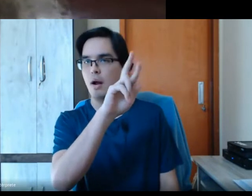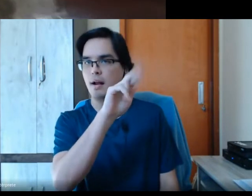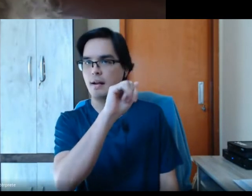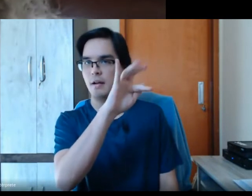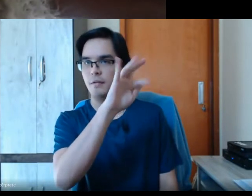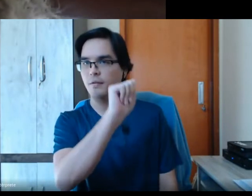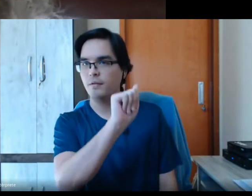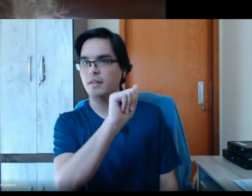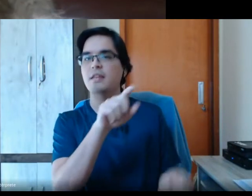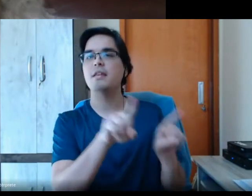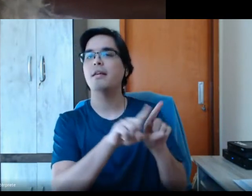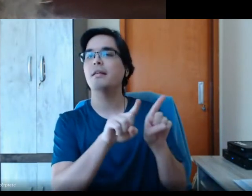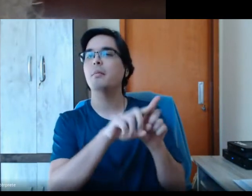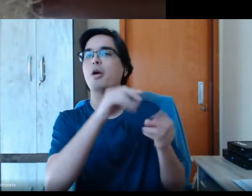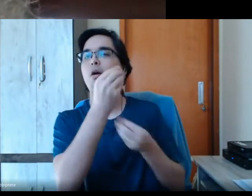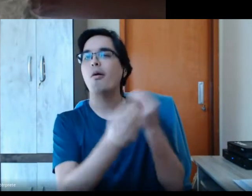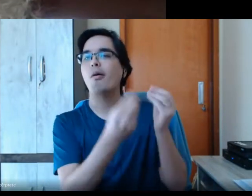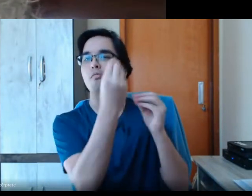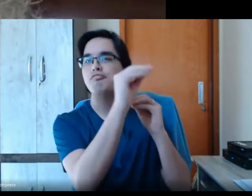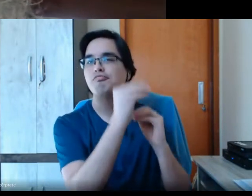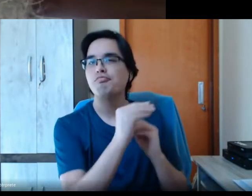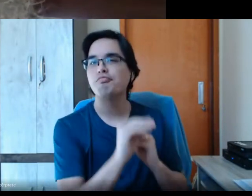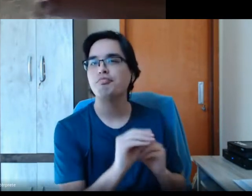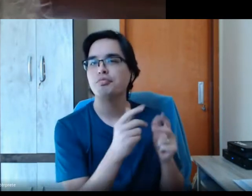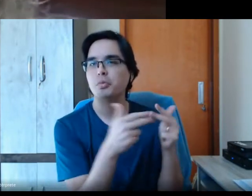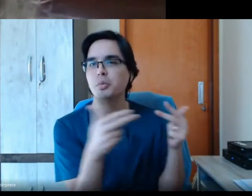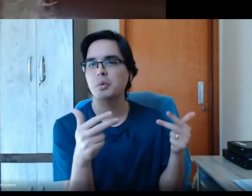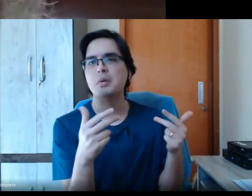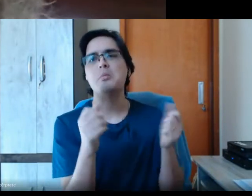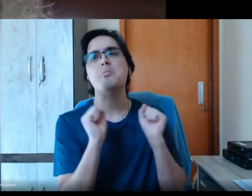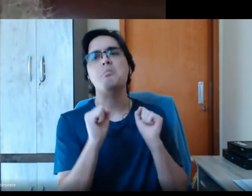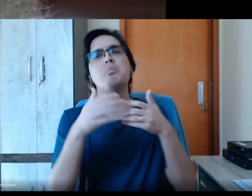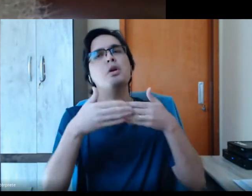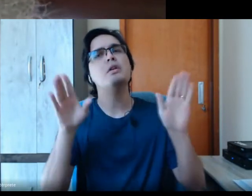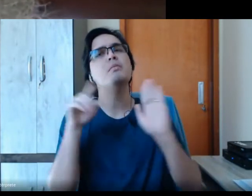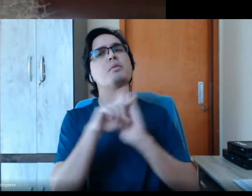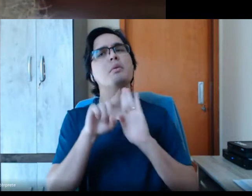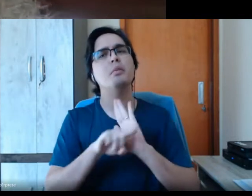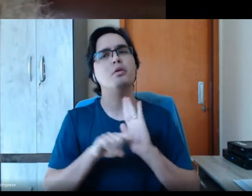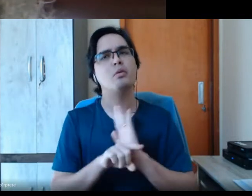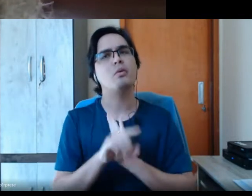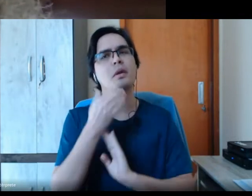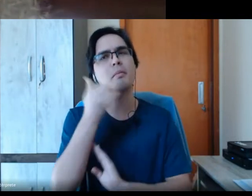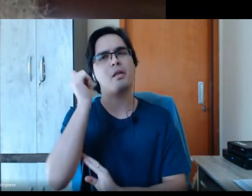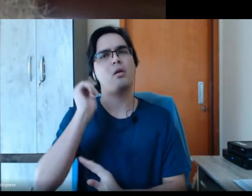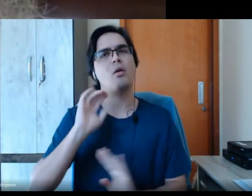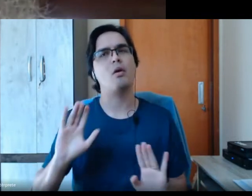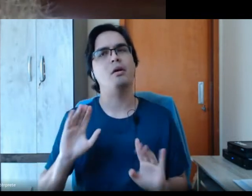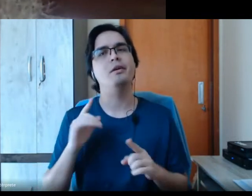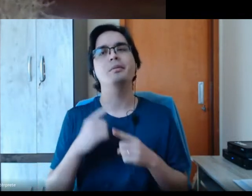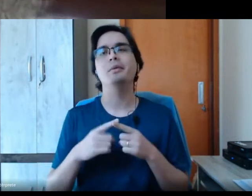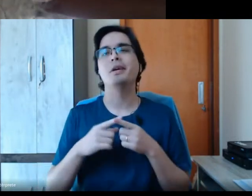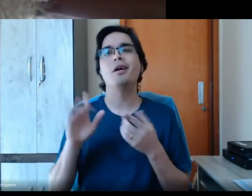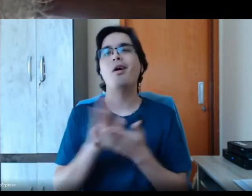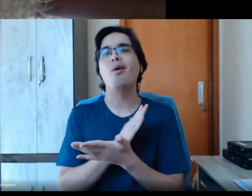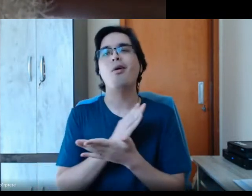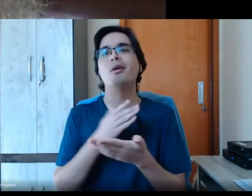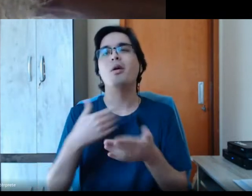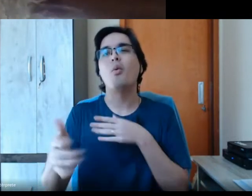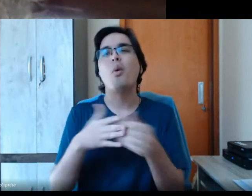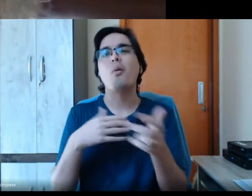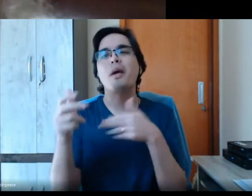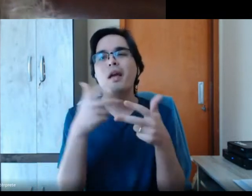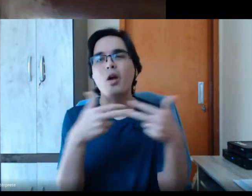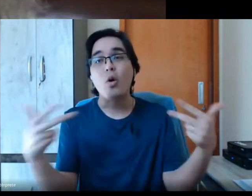as questões relacionadas, né? Trouxemos novos materiais, então muito importante que vocês acessem a sala